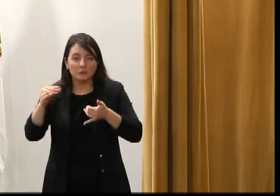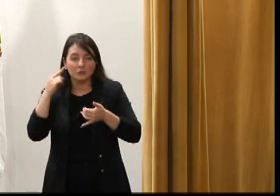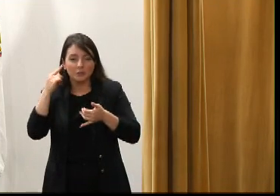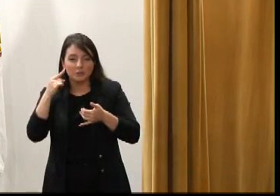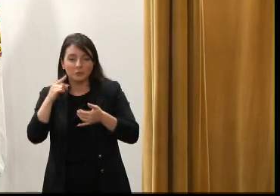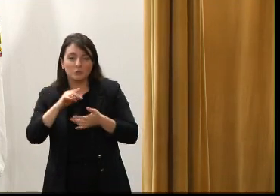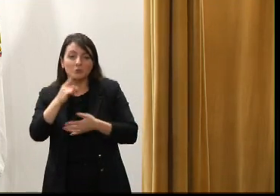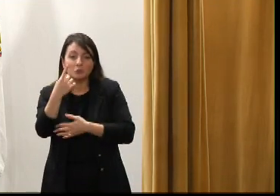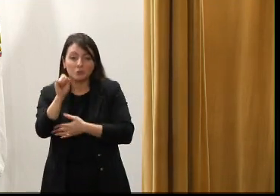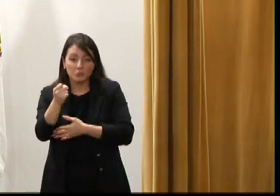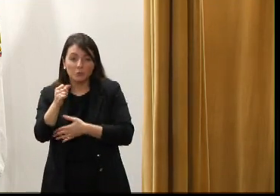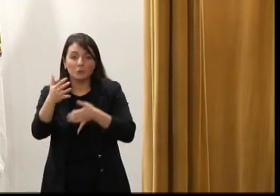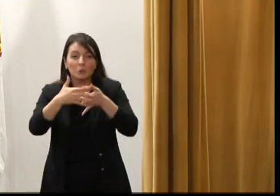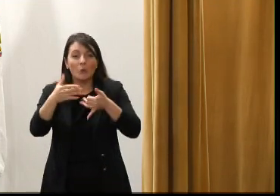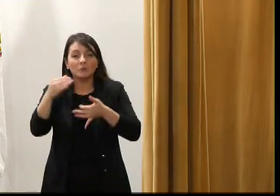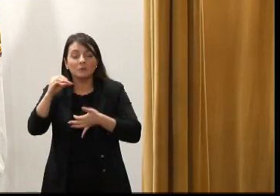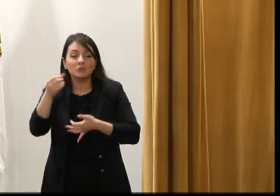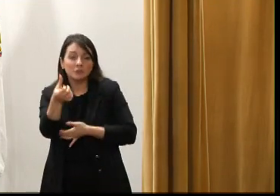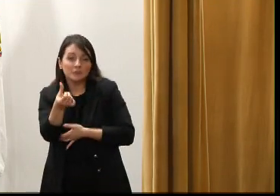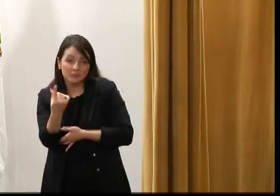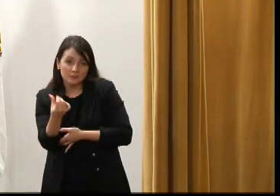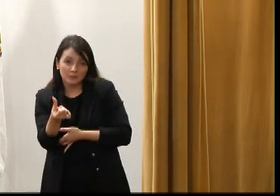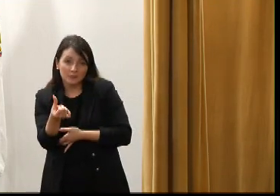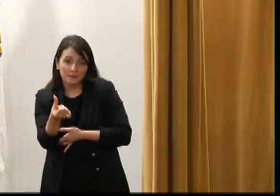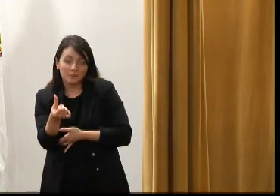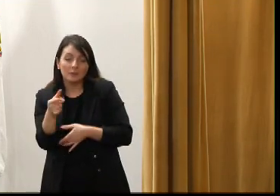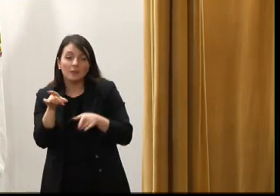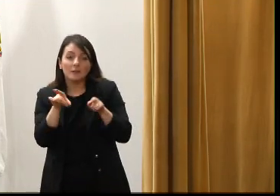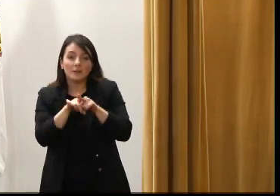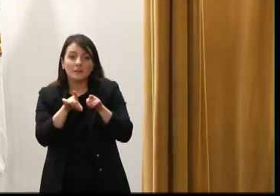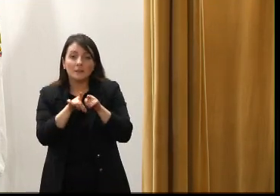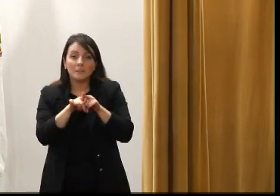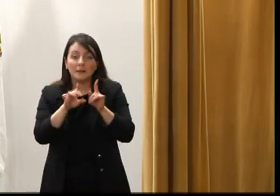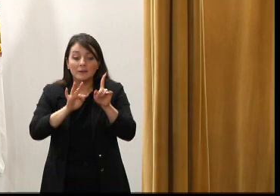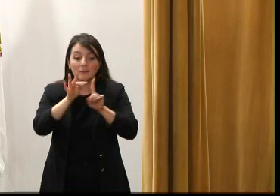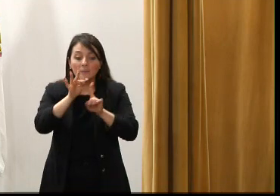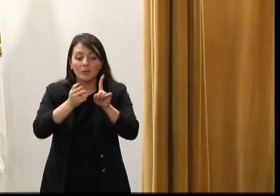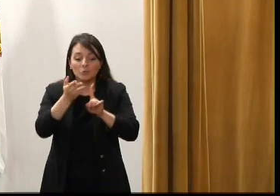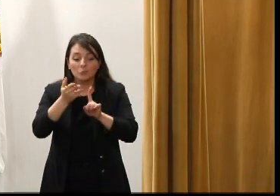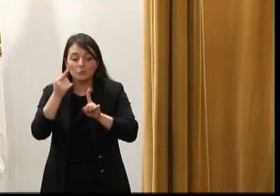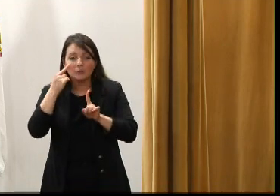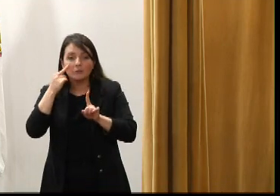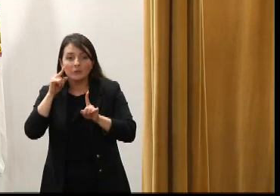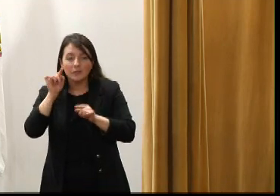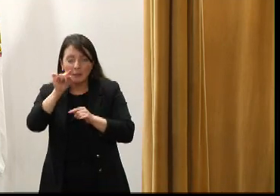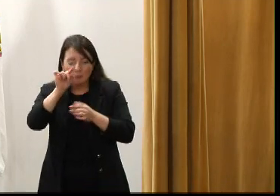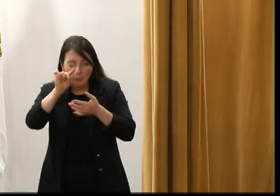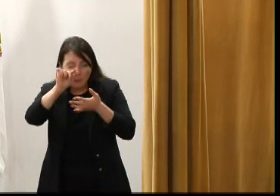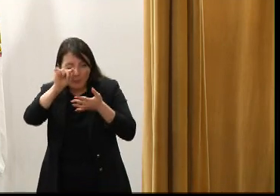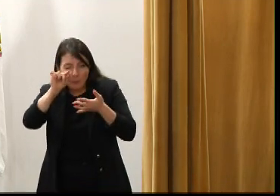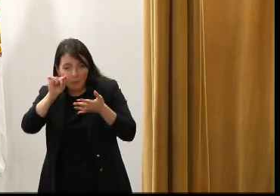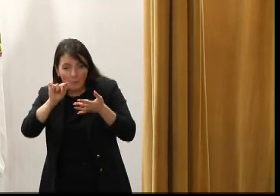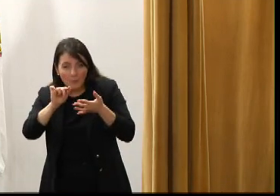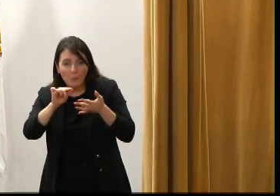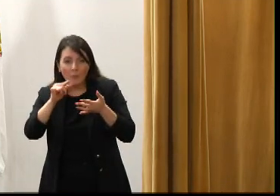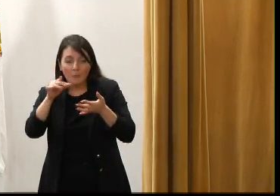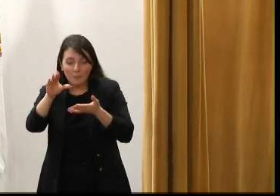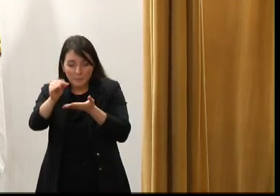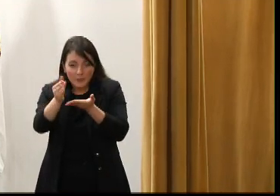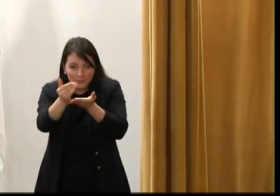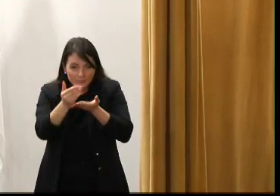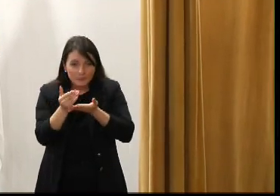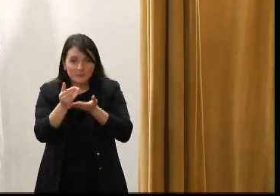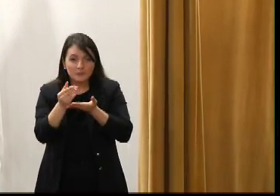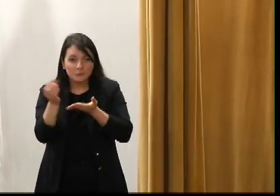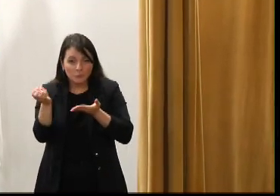oxigênio 16 com temperaturas médias mensais. Cada pontinho desses aqui é uma amostra recente na superfície